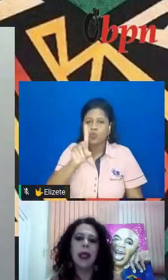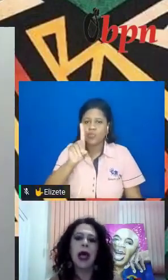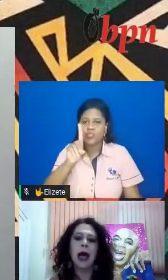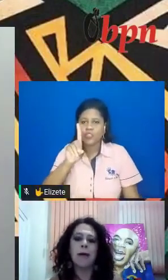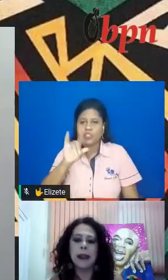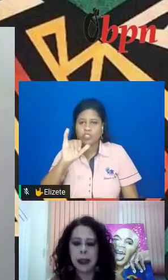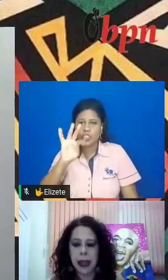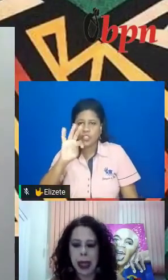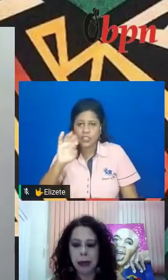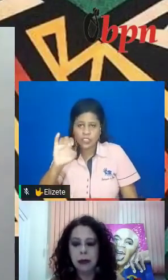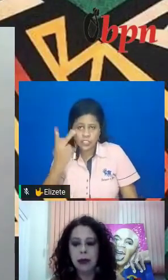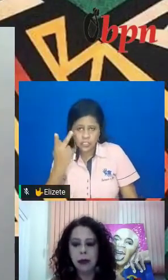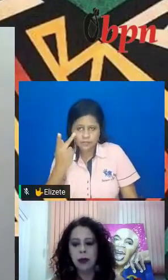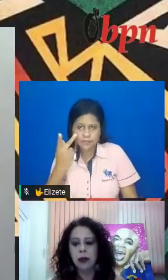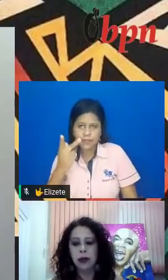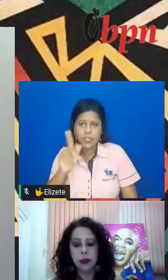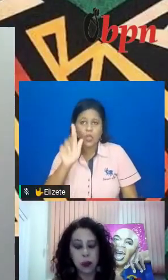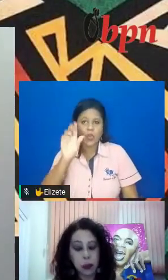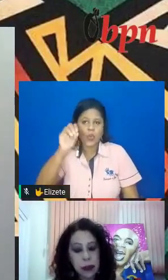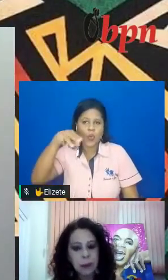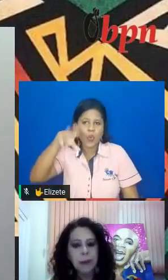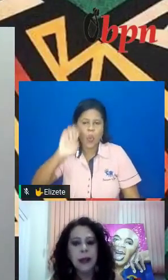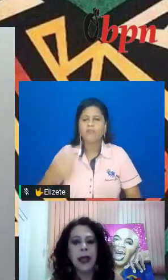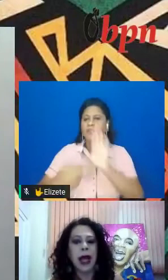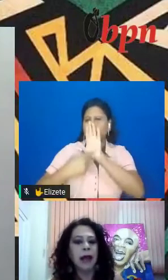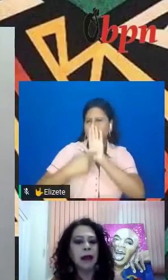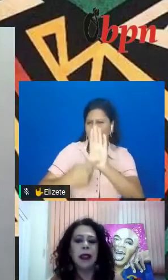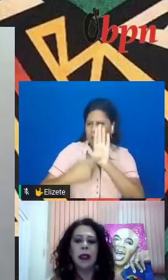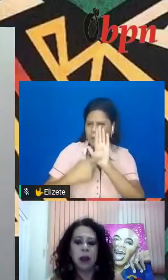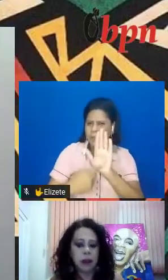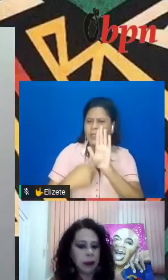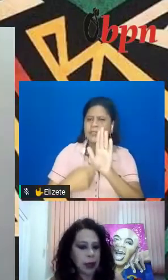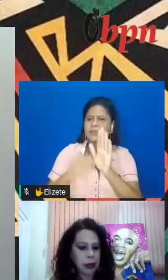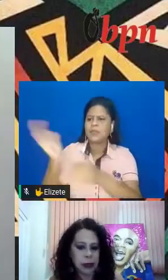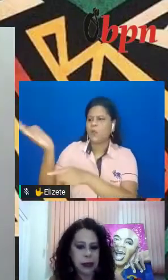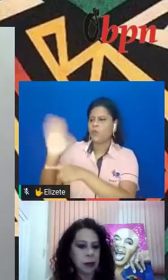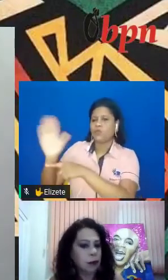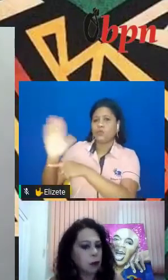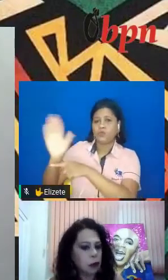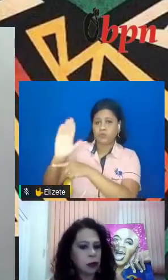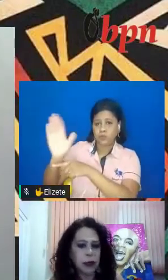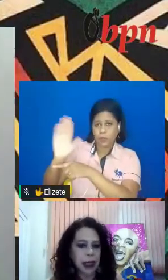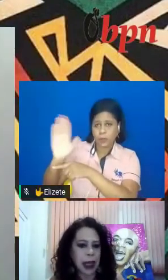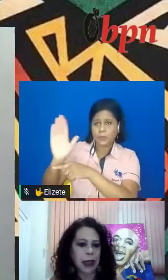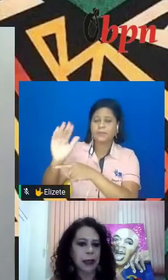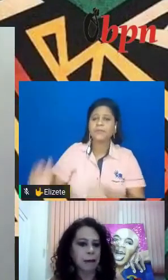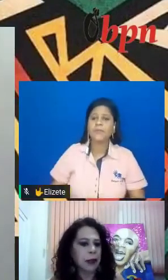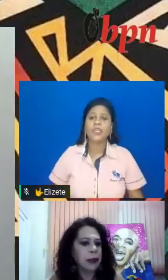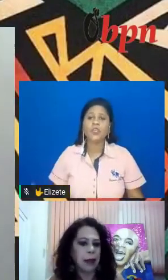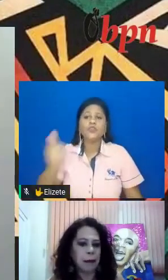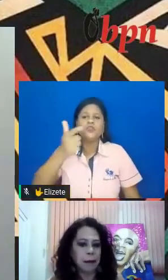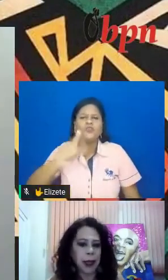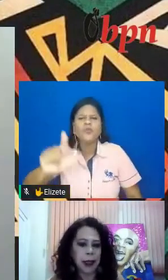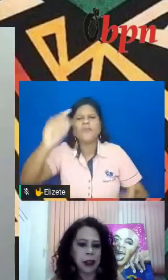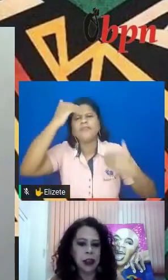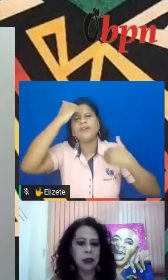vai apresentar os filmes, tá? E, novamente, Conceição, muito obrigada.